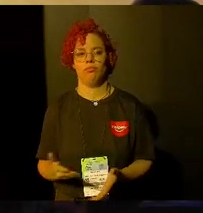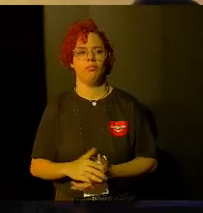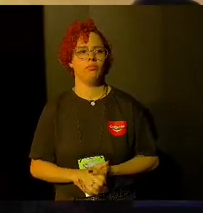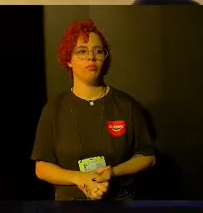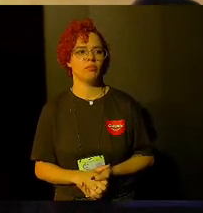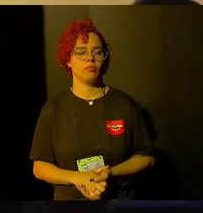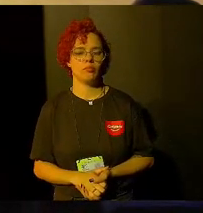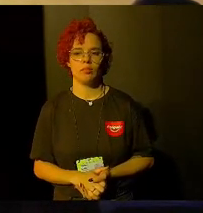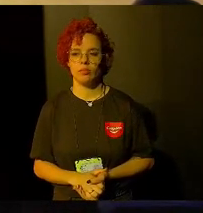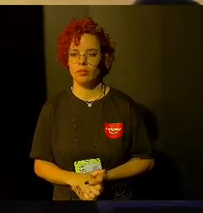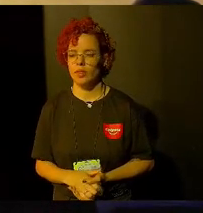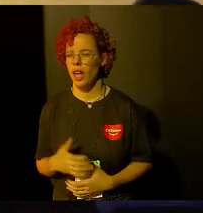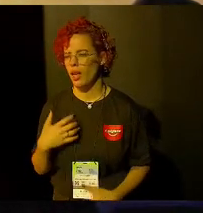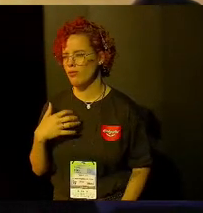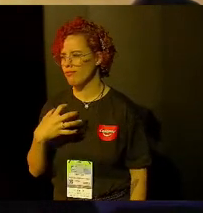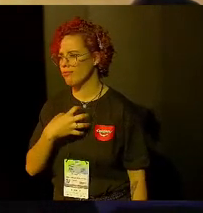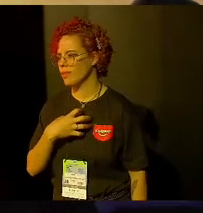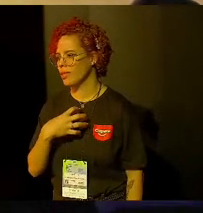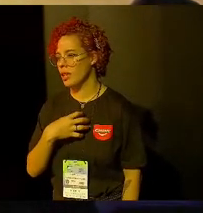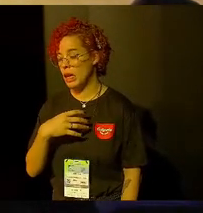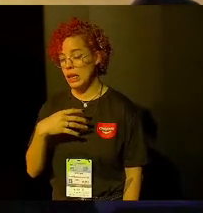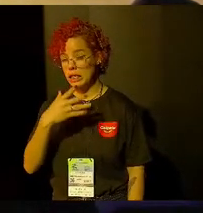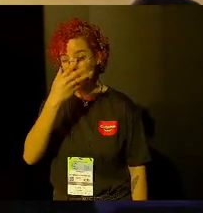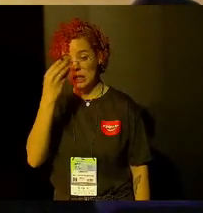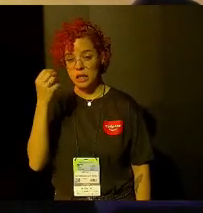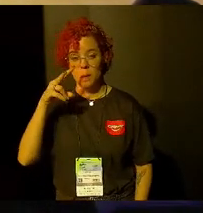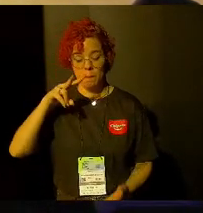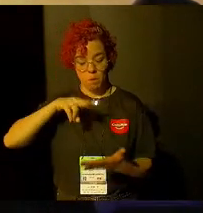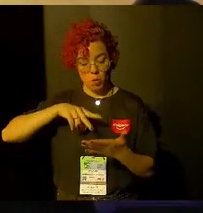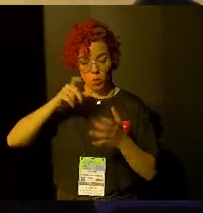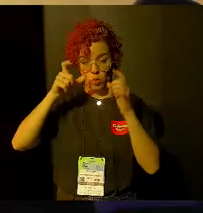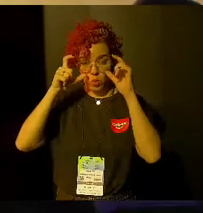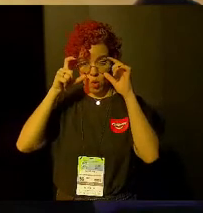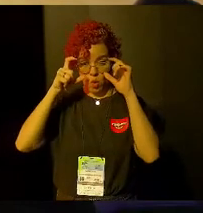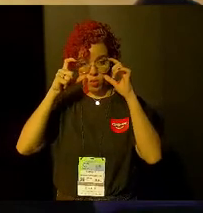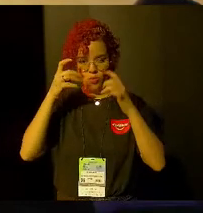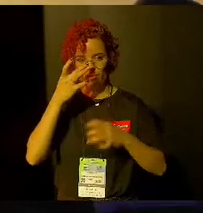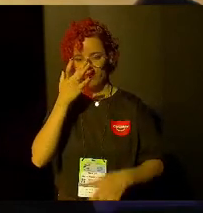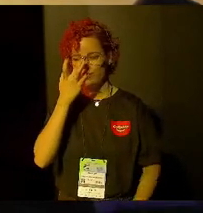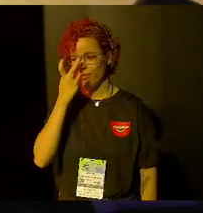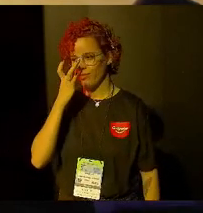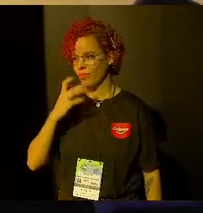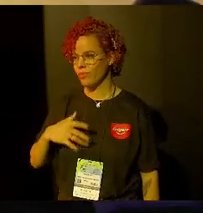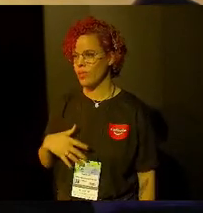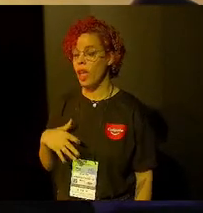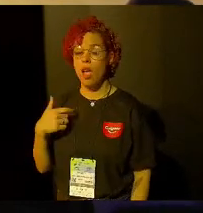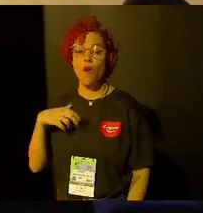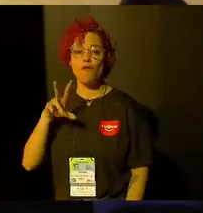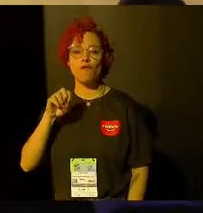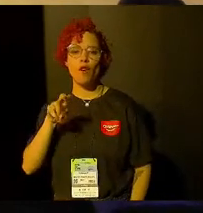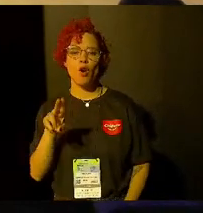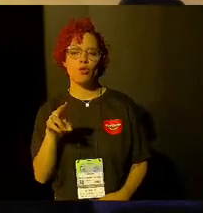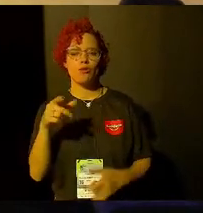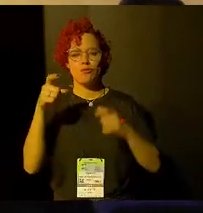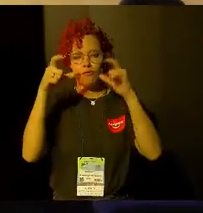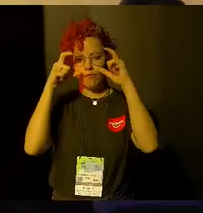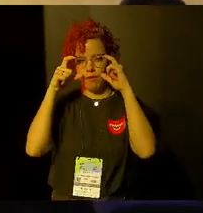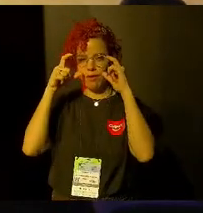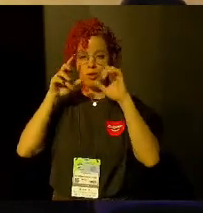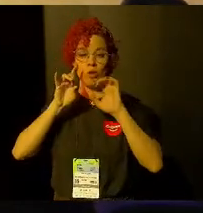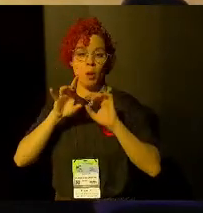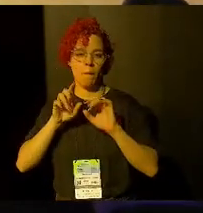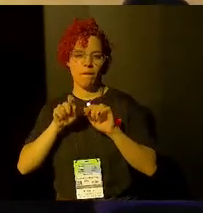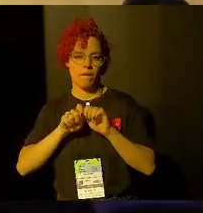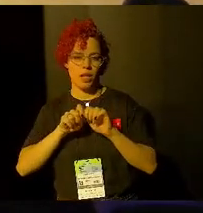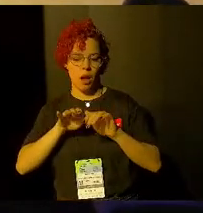Você sabe que eu fiquei chateada que eu esqueci meus óculos para fazer essa mesa com você eu falei eu vou de óculos eu só vou fazer a mesa com